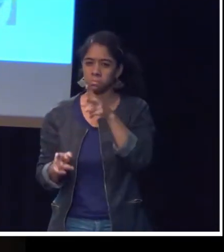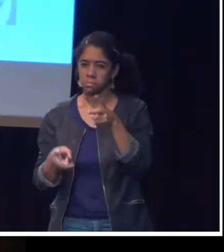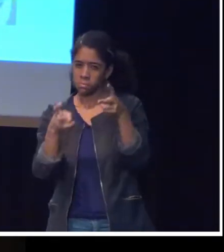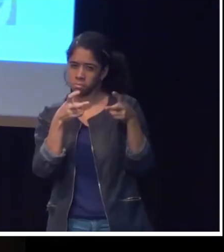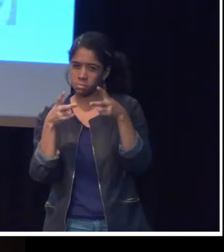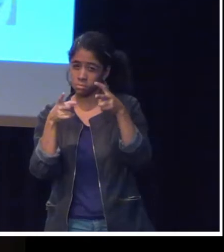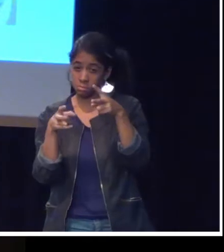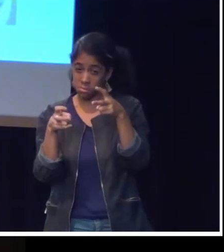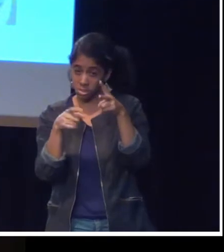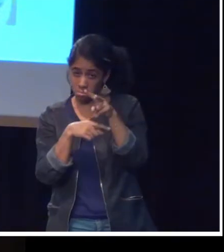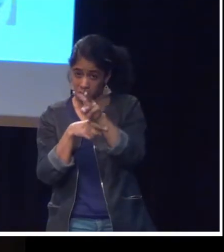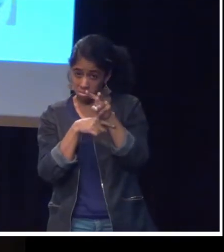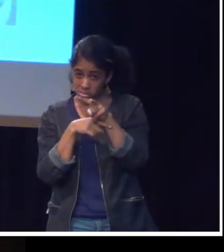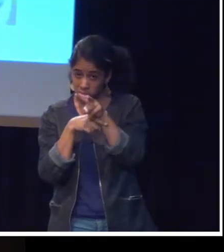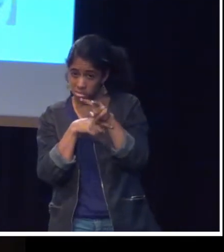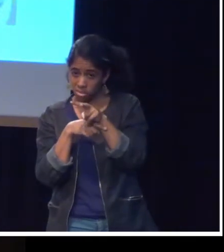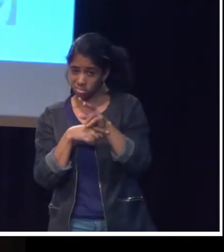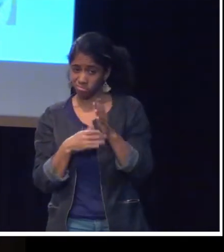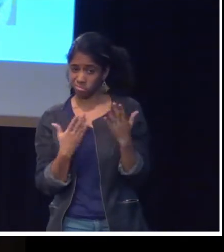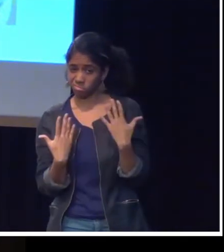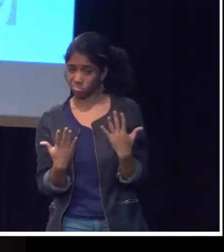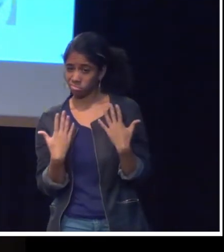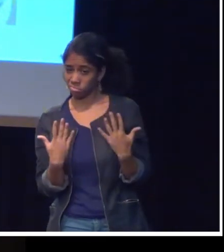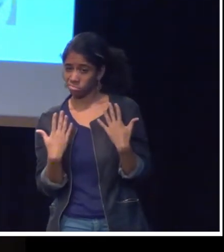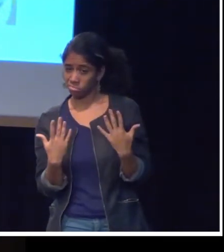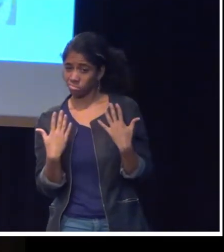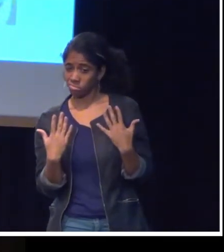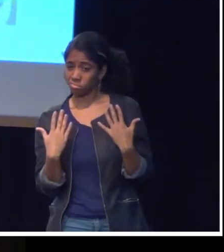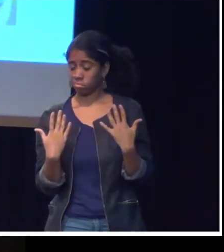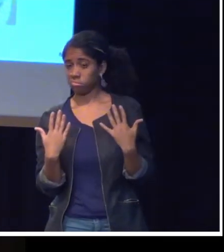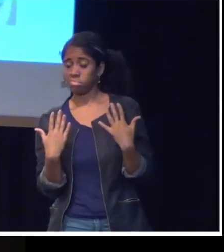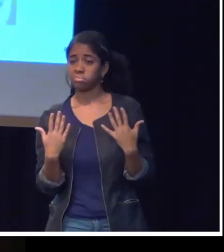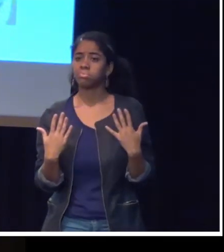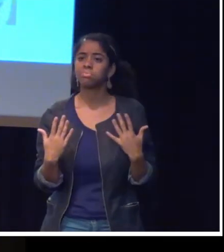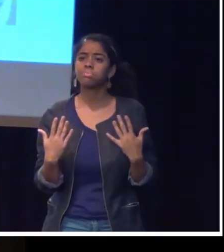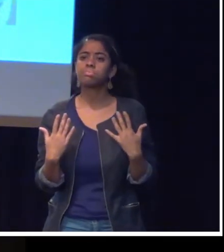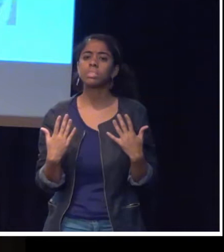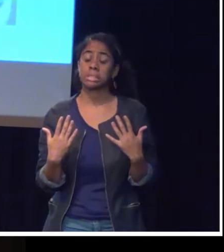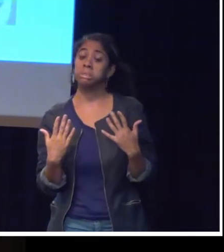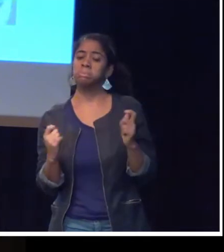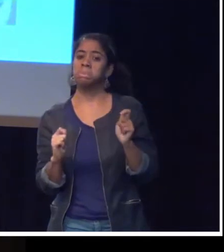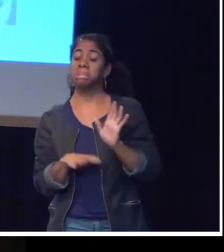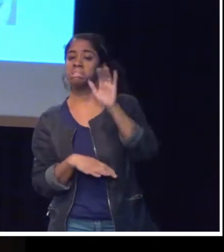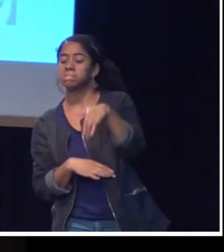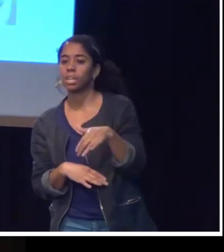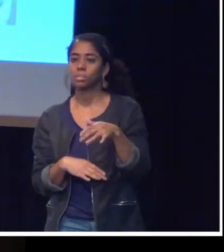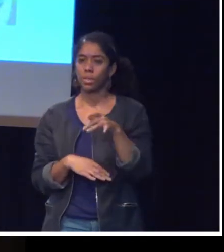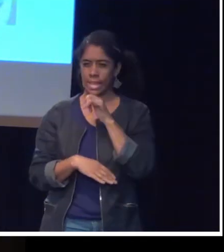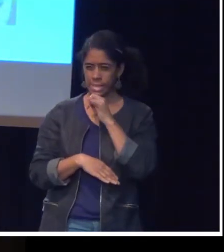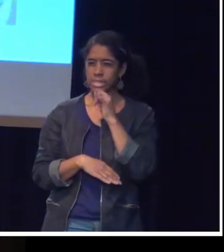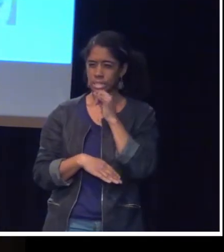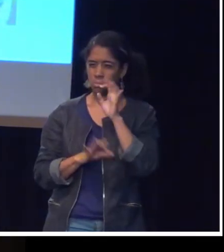está com um projeto de suspeição, ou seja, eu estou suspeitando que o outro pode ser alguma coisa. Vou dar um exemplo bem concreto,